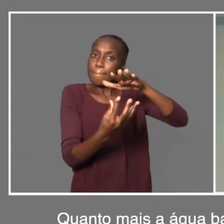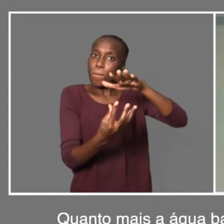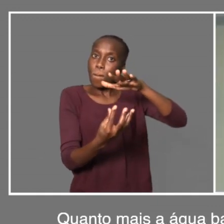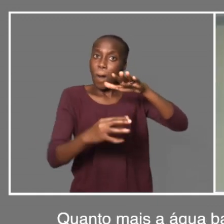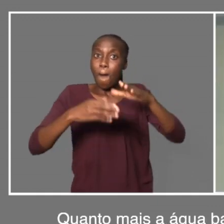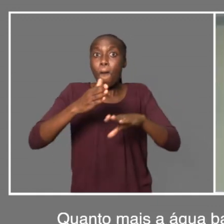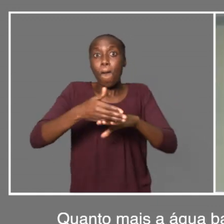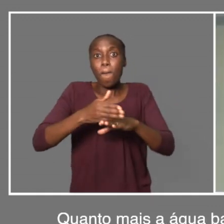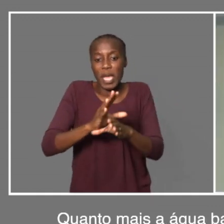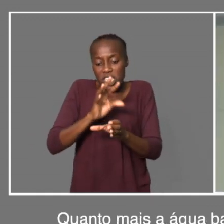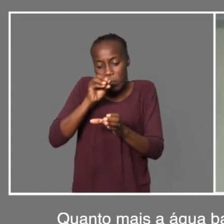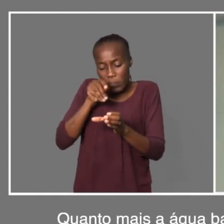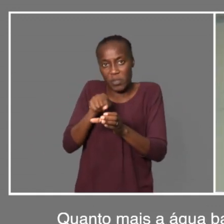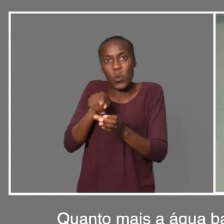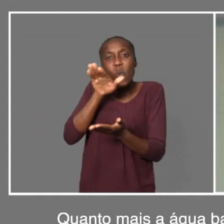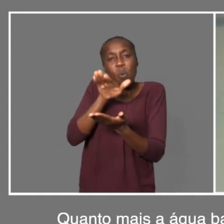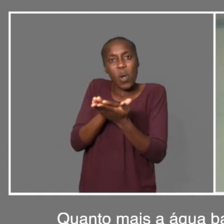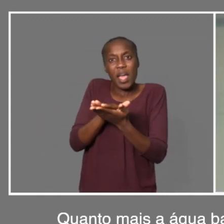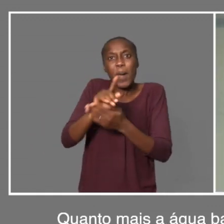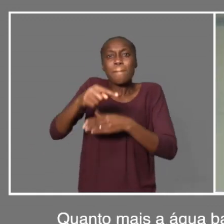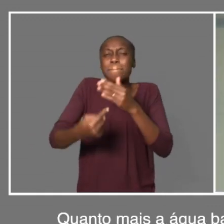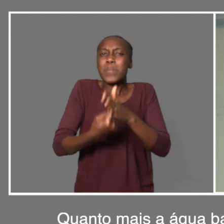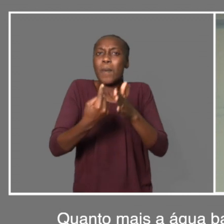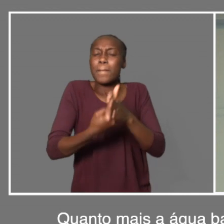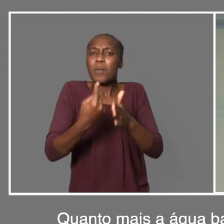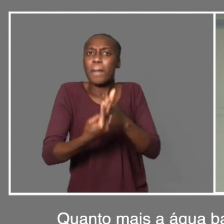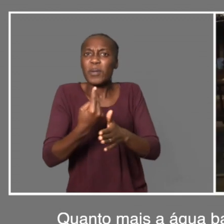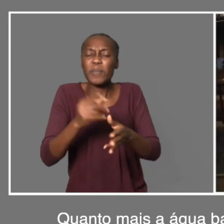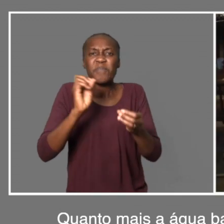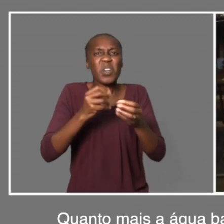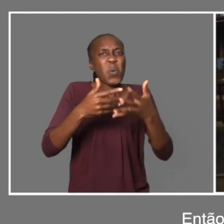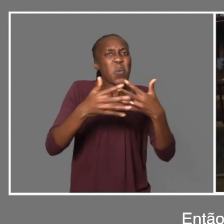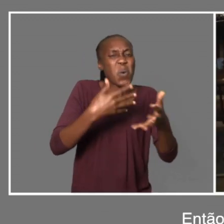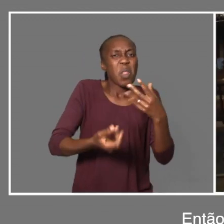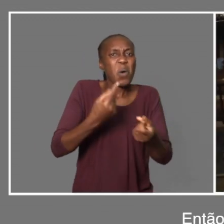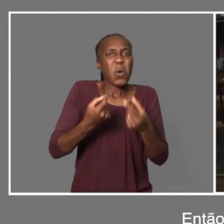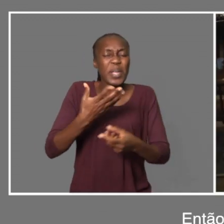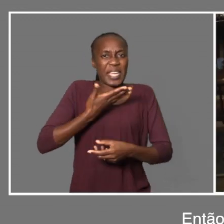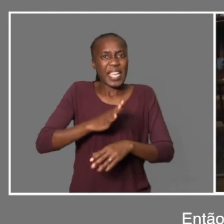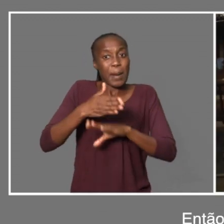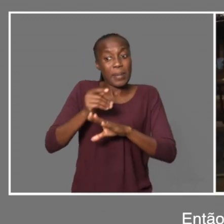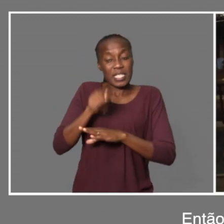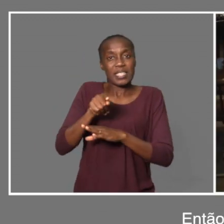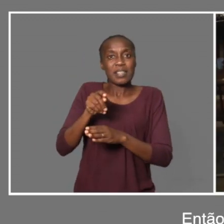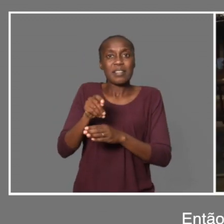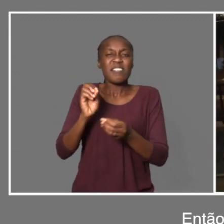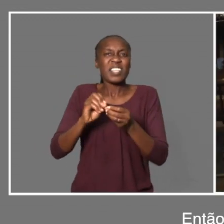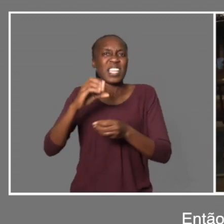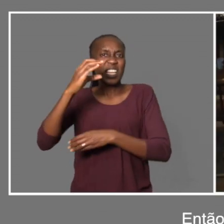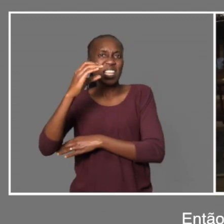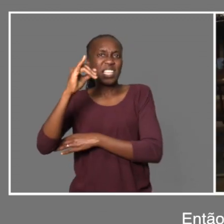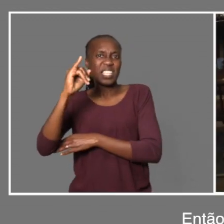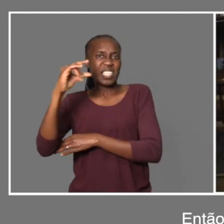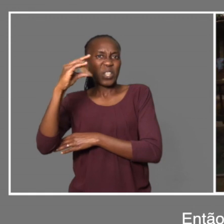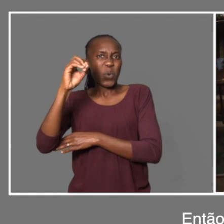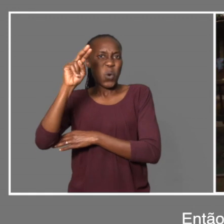quanto mais a água baixa o peixe aglomera-se no mesmo sítio então ele é vítima de qualquer espécie